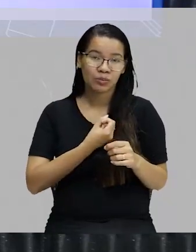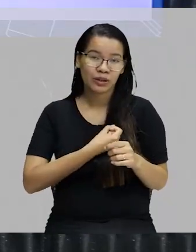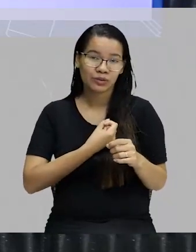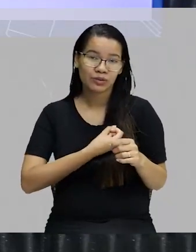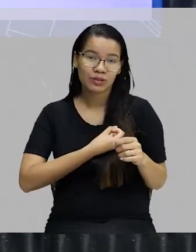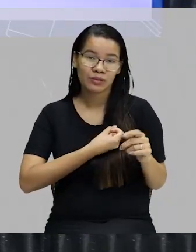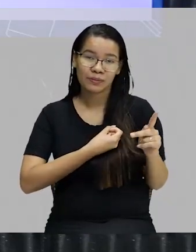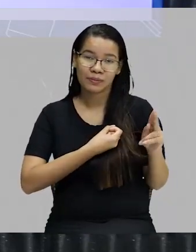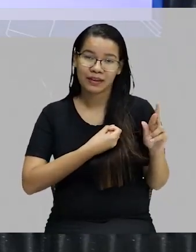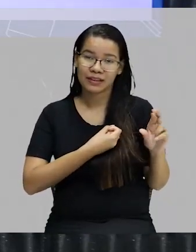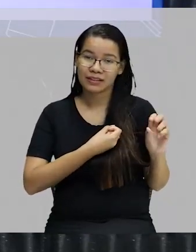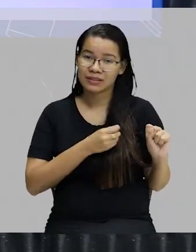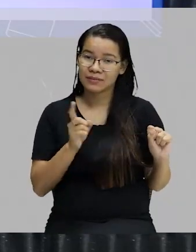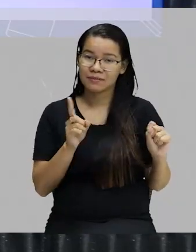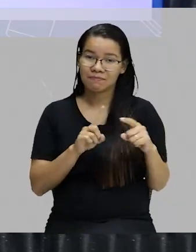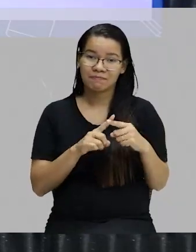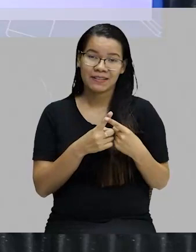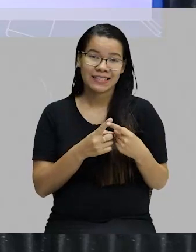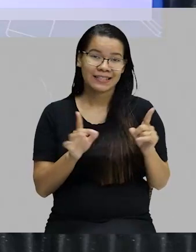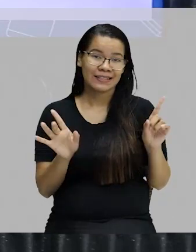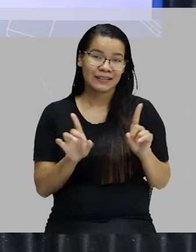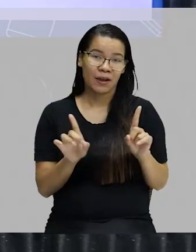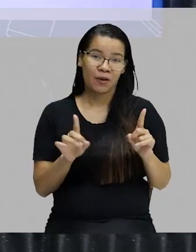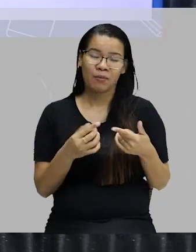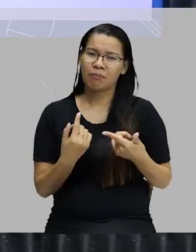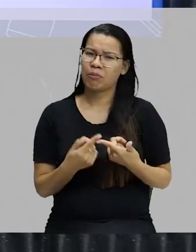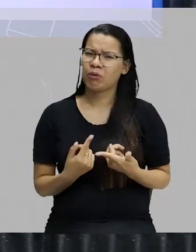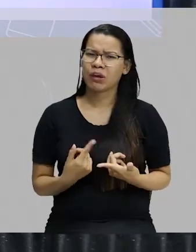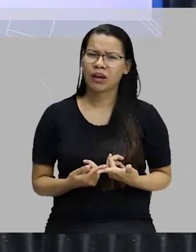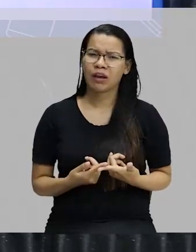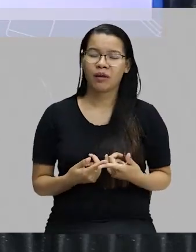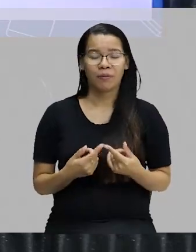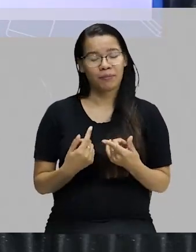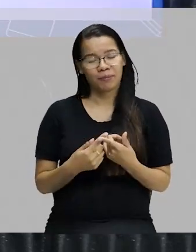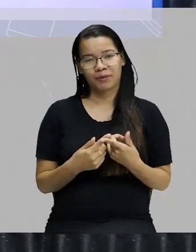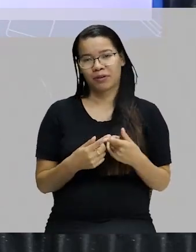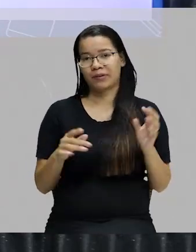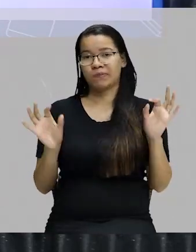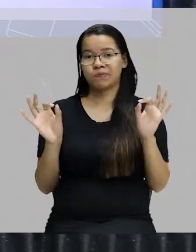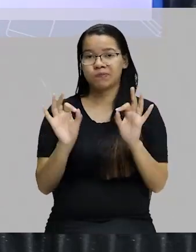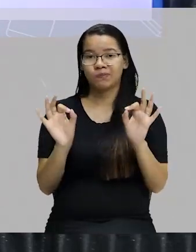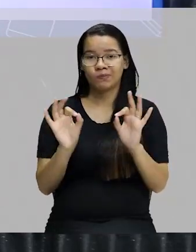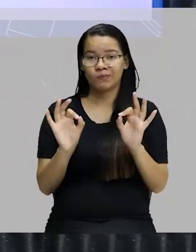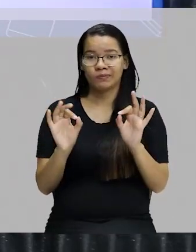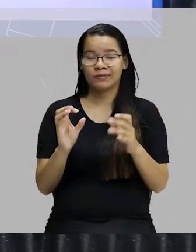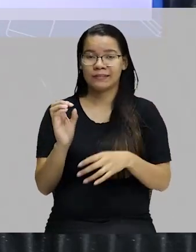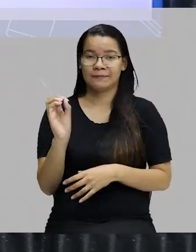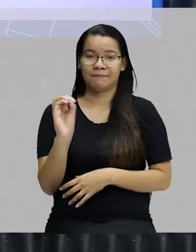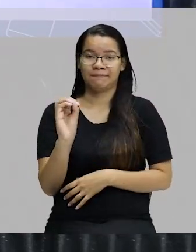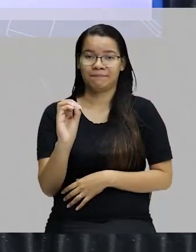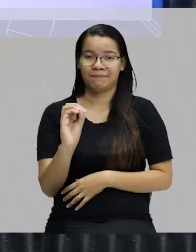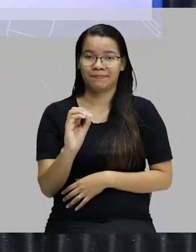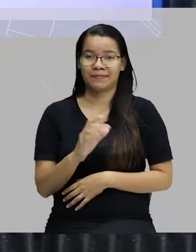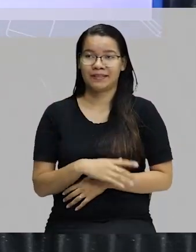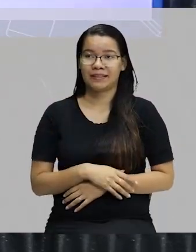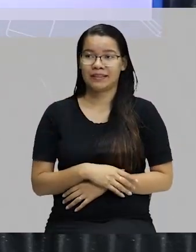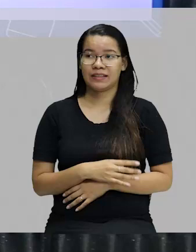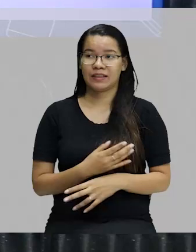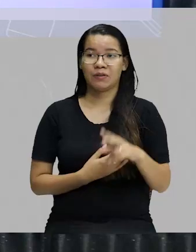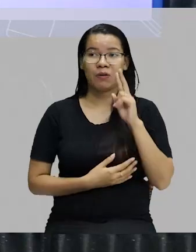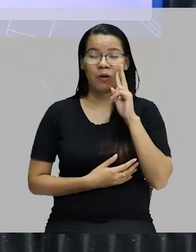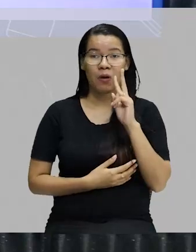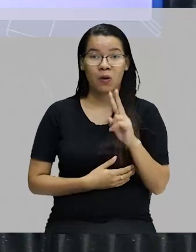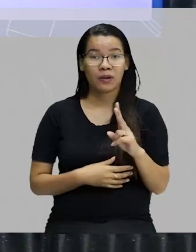zero. Zero não entra na classificação de par ou de ímpar. E também não tem reticências, então eu não posso afirmar isso, tá? Olha